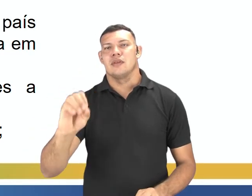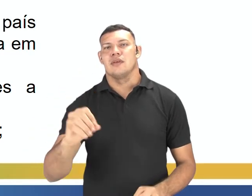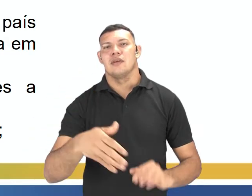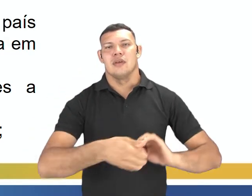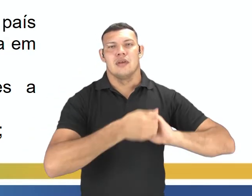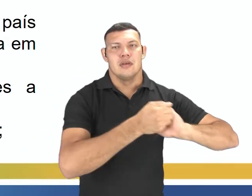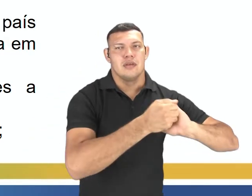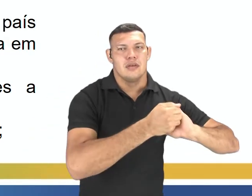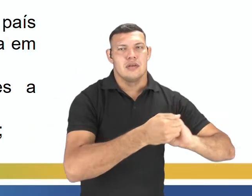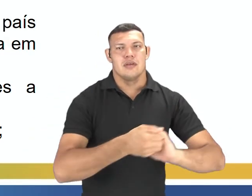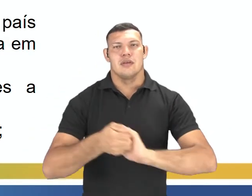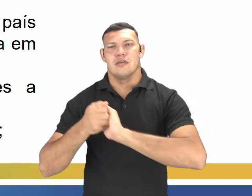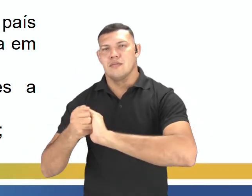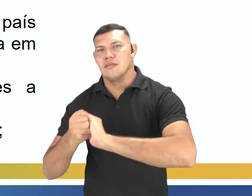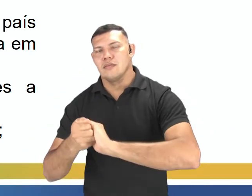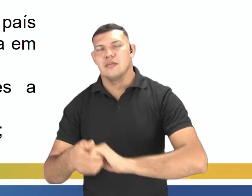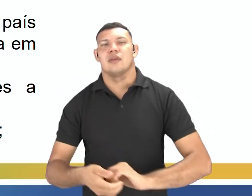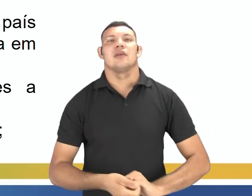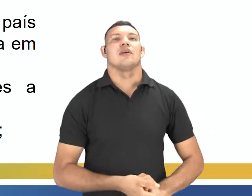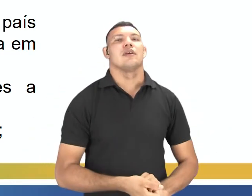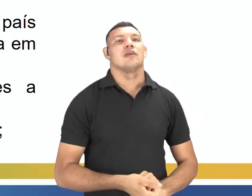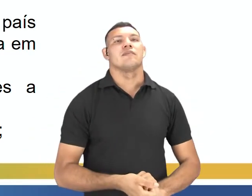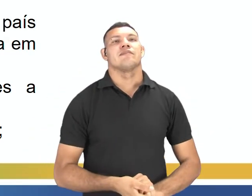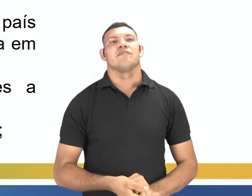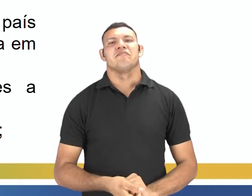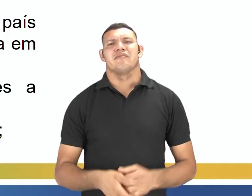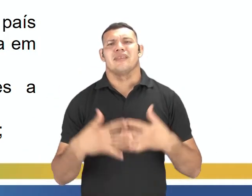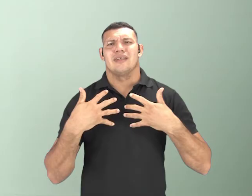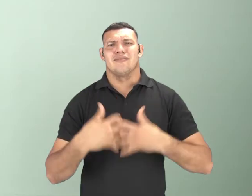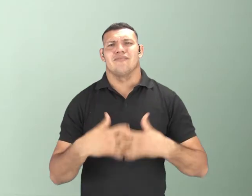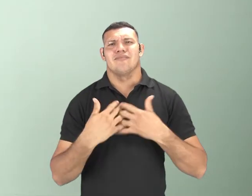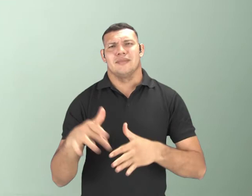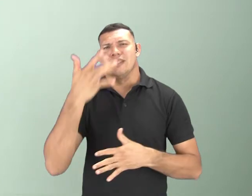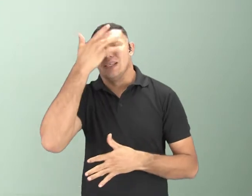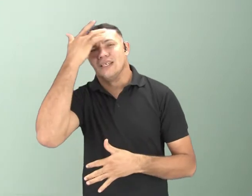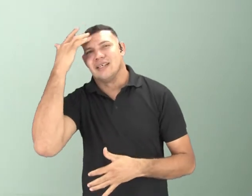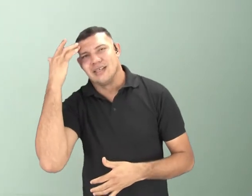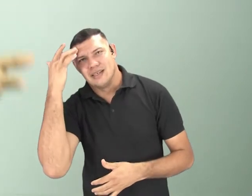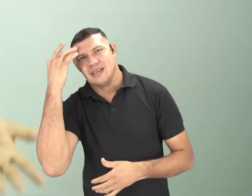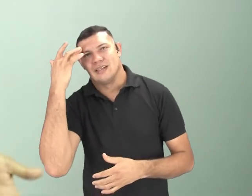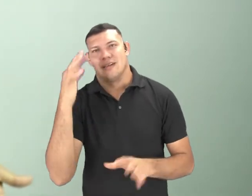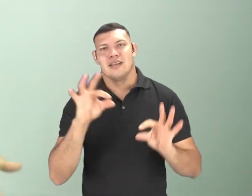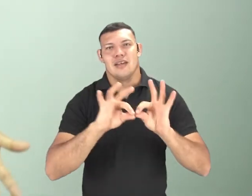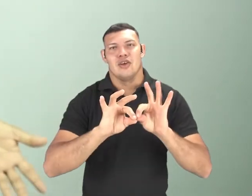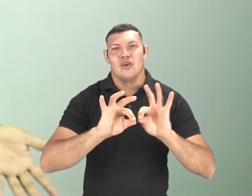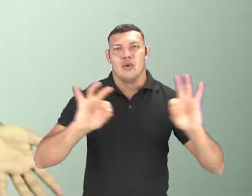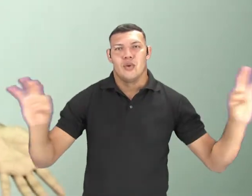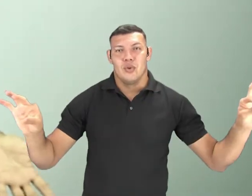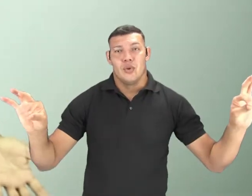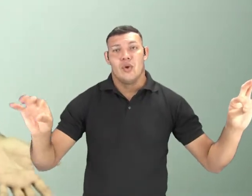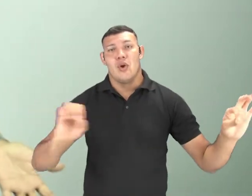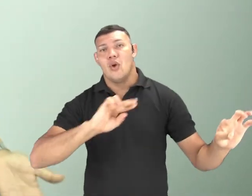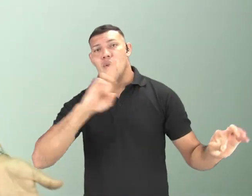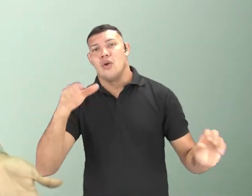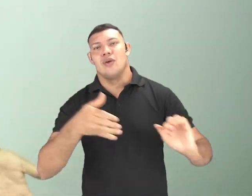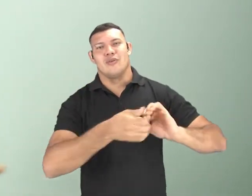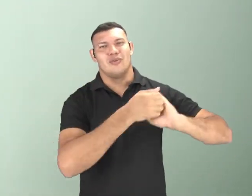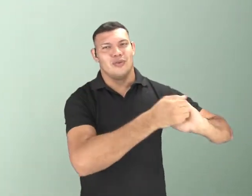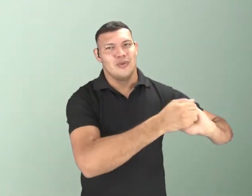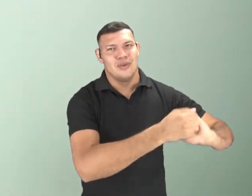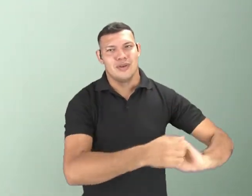As pessoas sempre confundem o que é cumprimento de cumprimentar uma pessoa, bom dia, boa tarde, boa